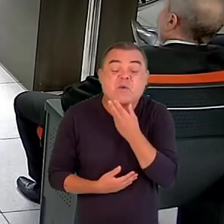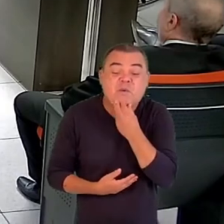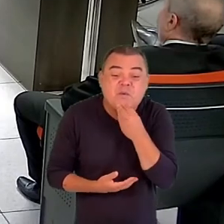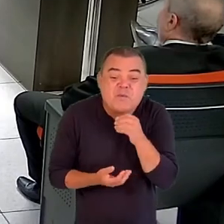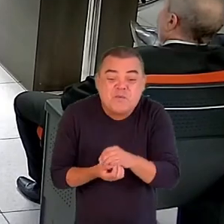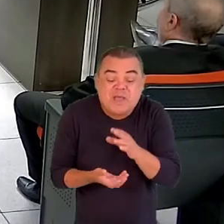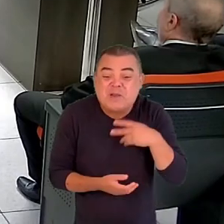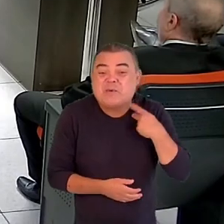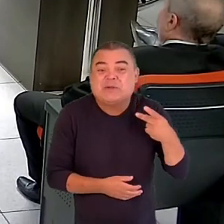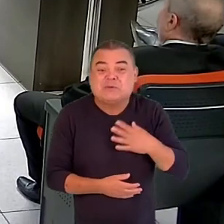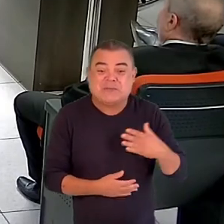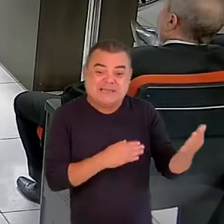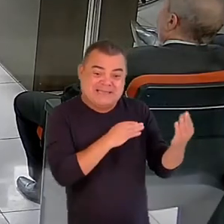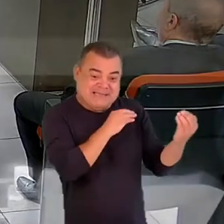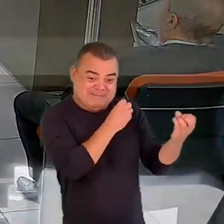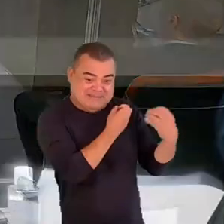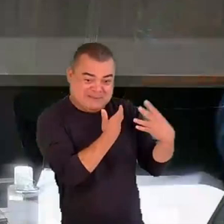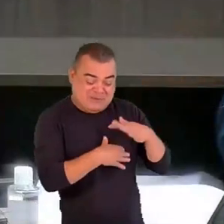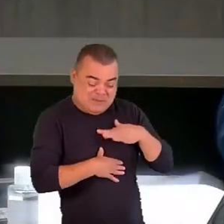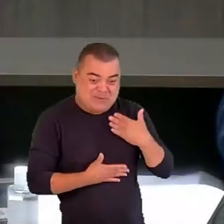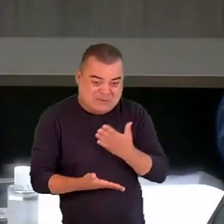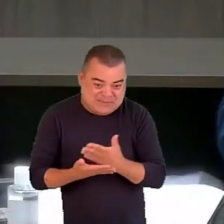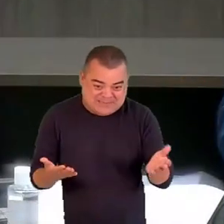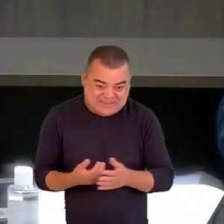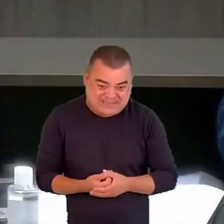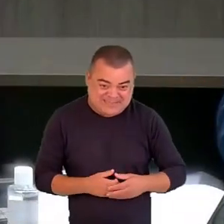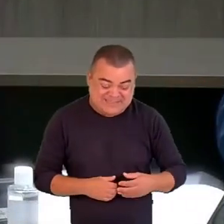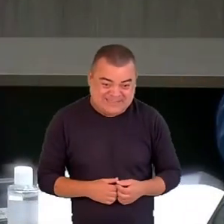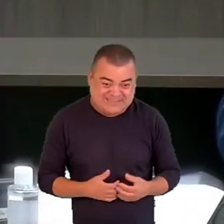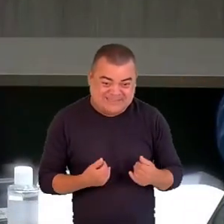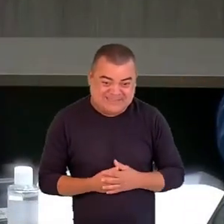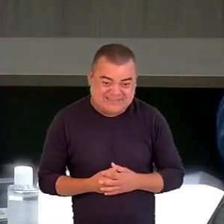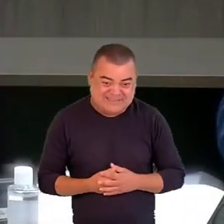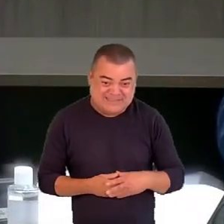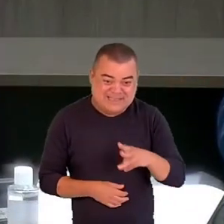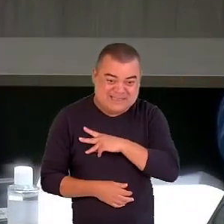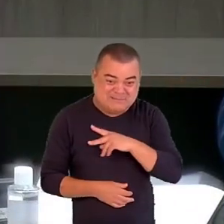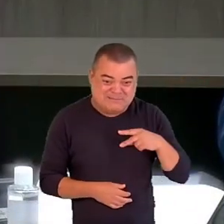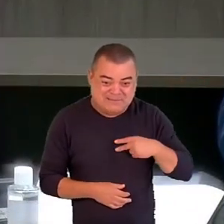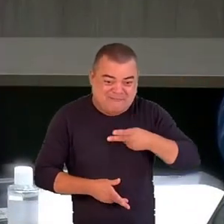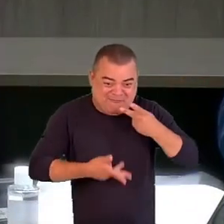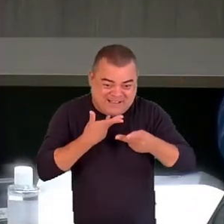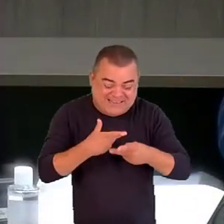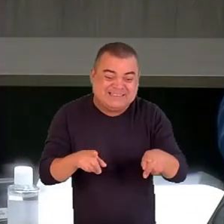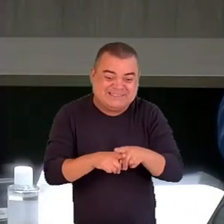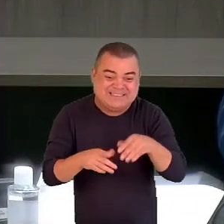me ensinou, quando eu tomei posse. Olha, o Ministério Público fala e assina por último.